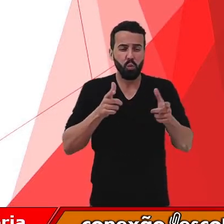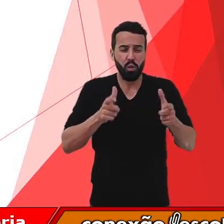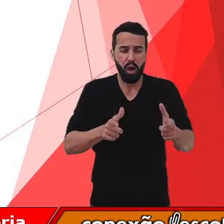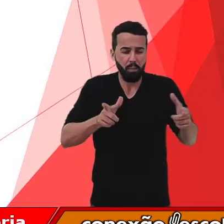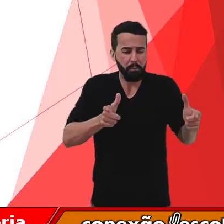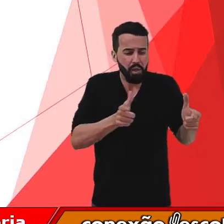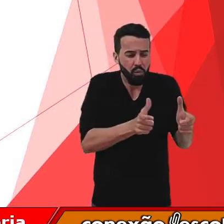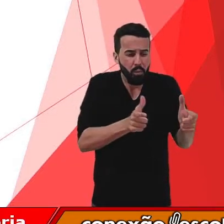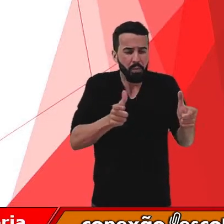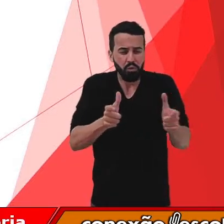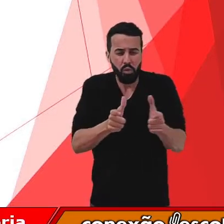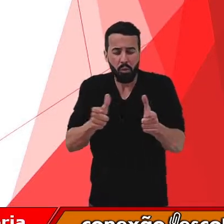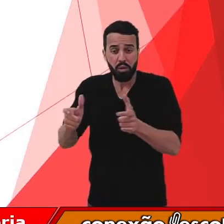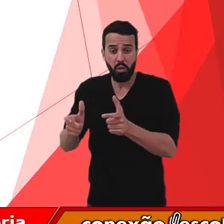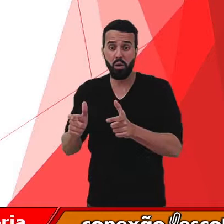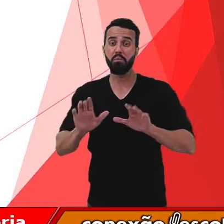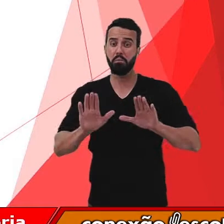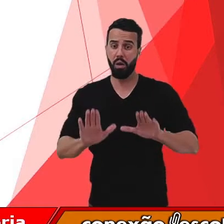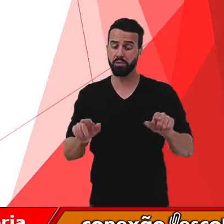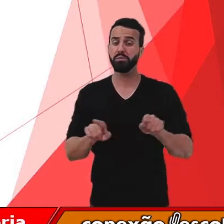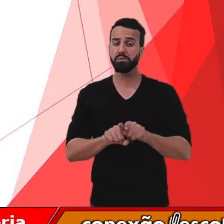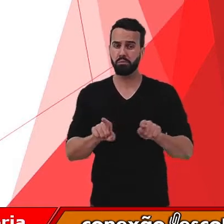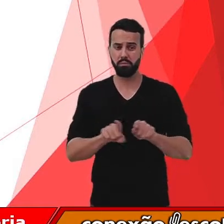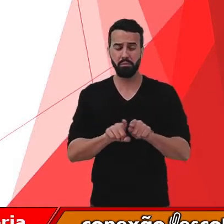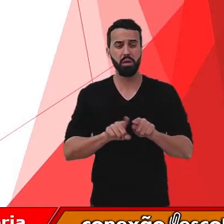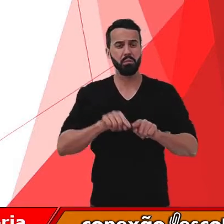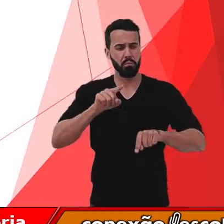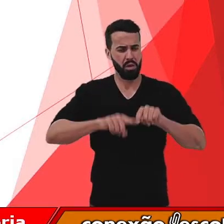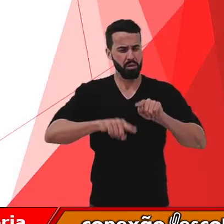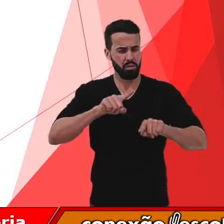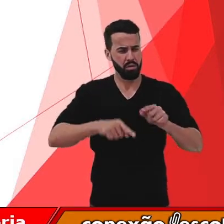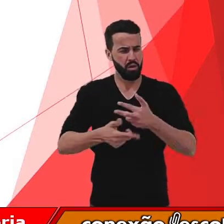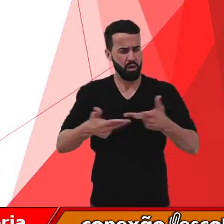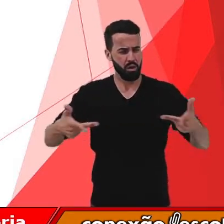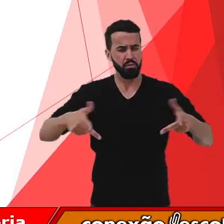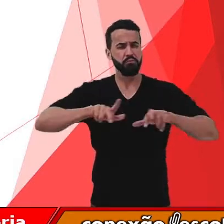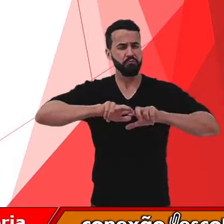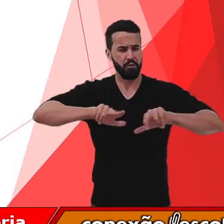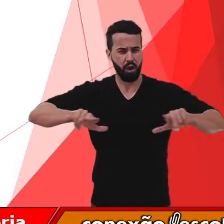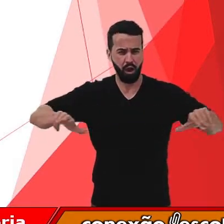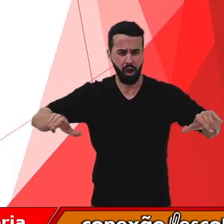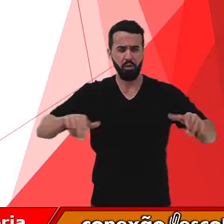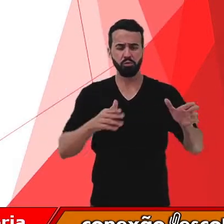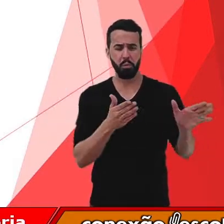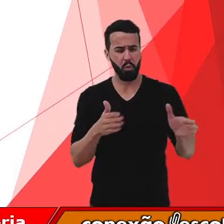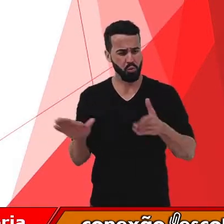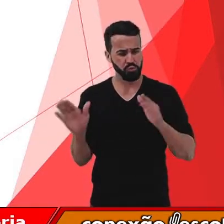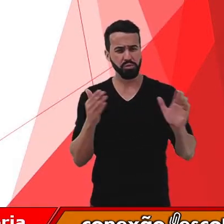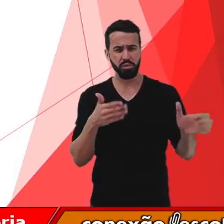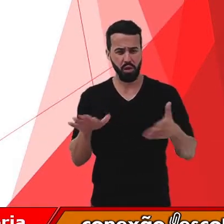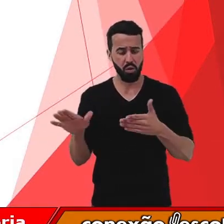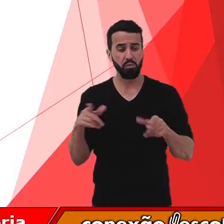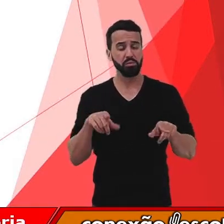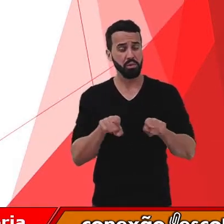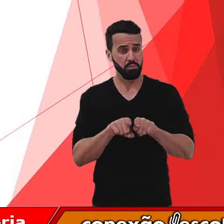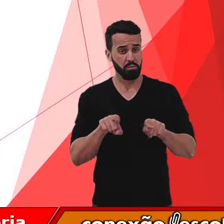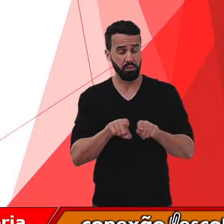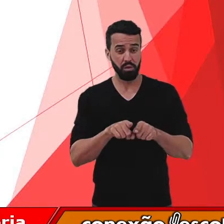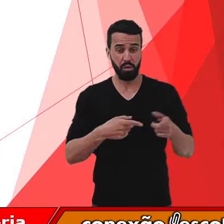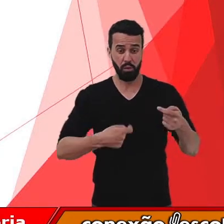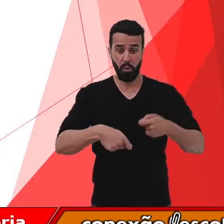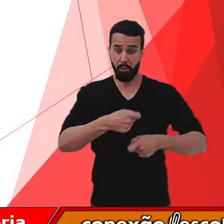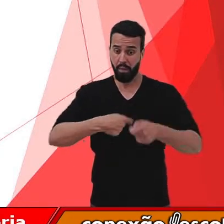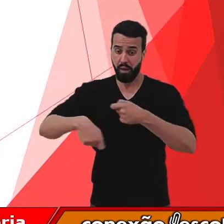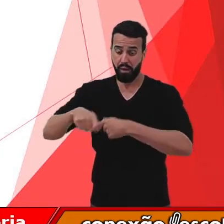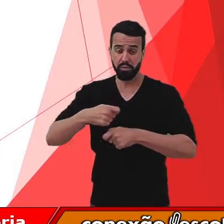a começar a produzir produtos manufaturados e realizar comércio com